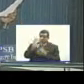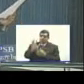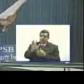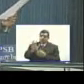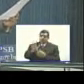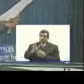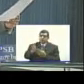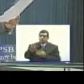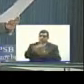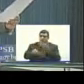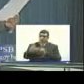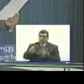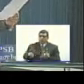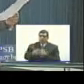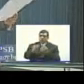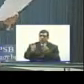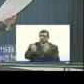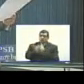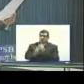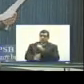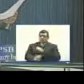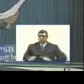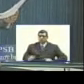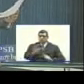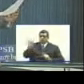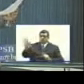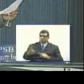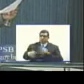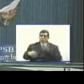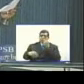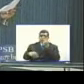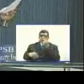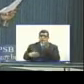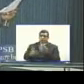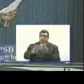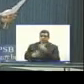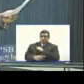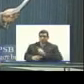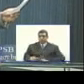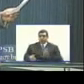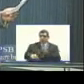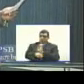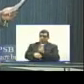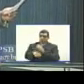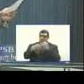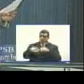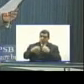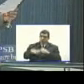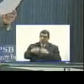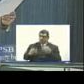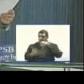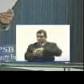e de captação de recursos junto ao governo federal acontece que para isso o governo do estado precisa estar quite com suas